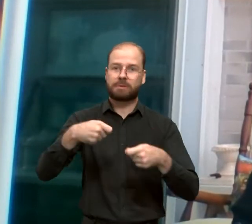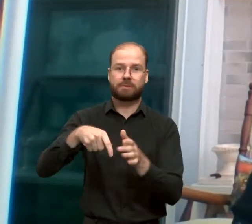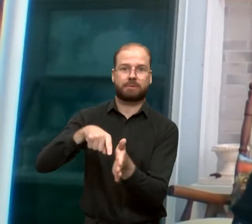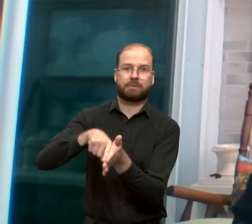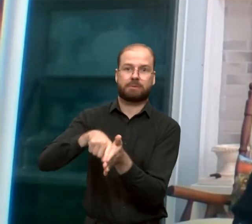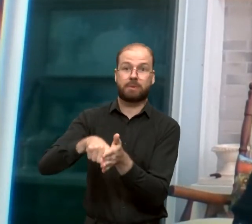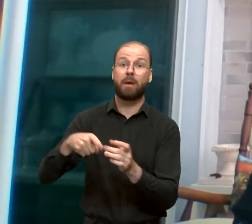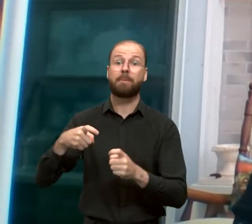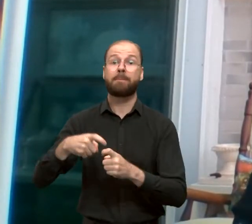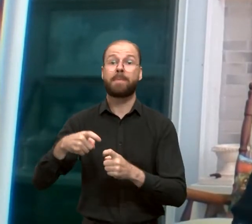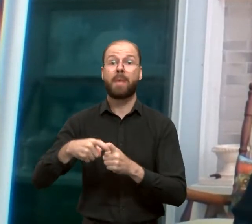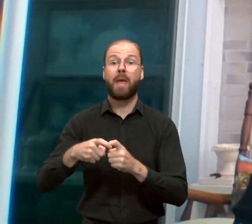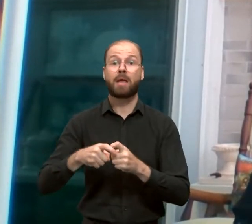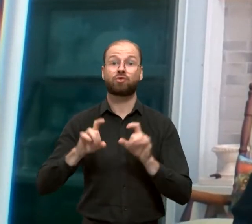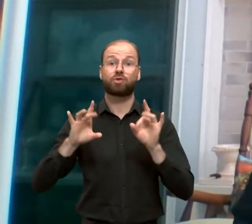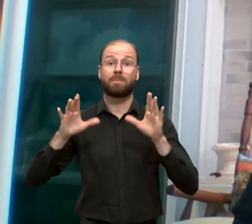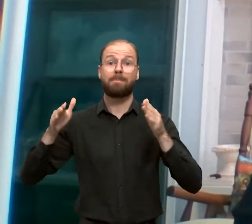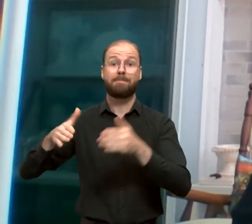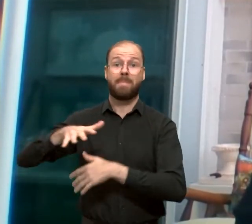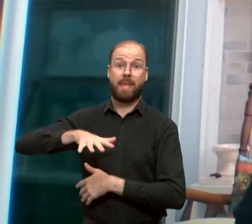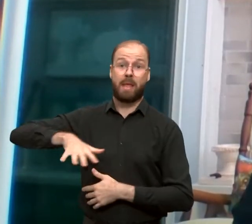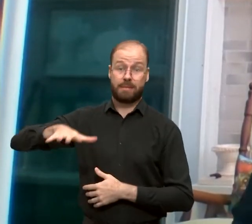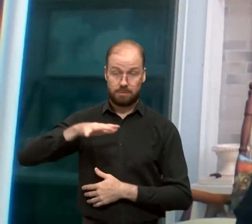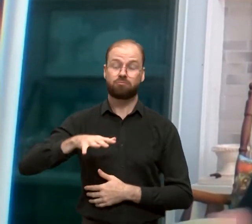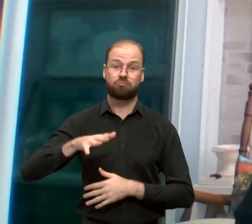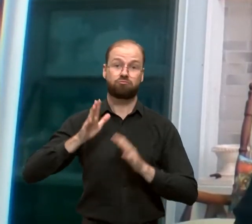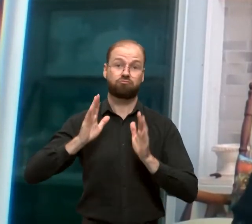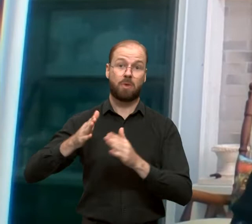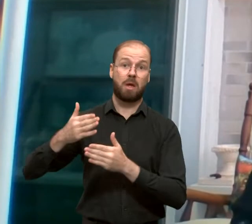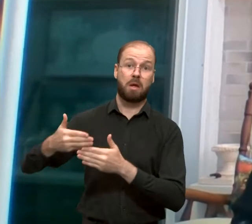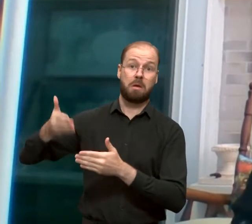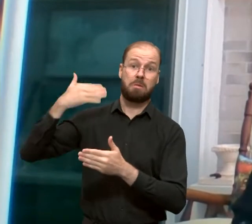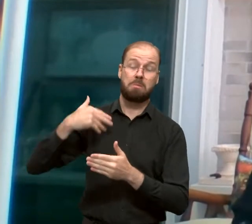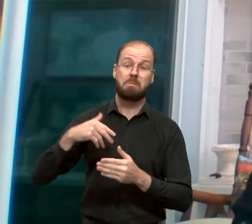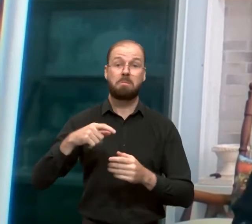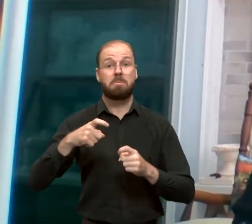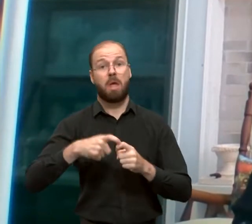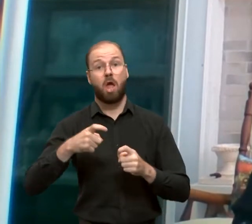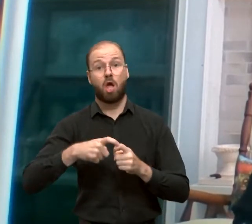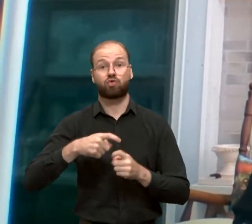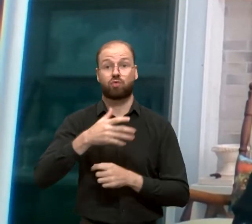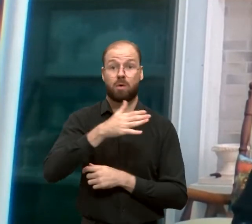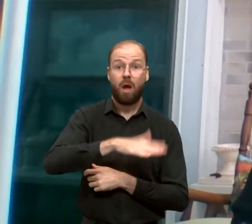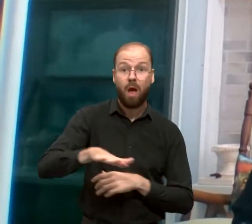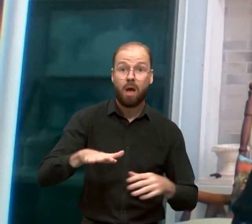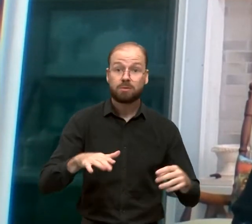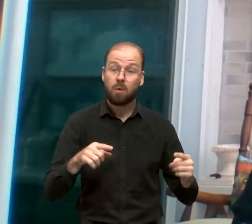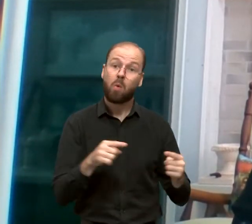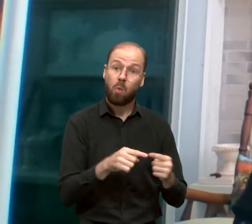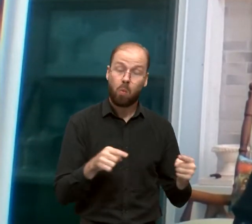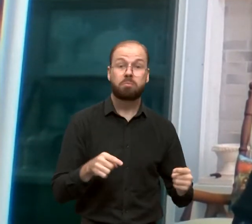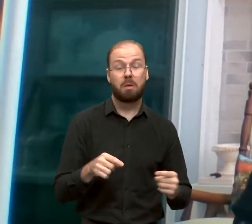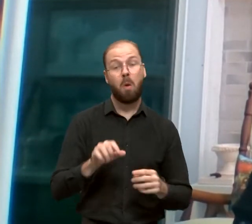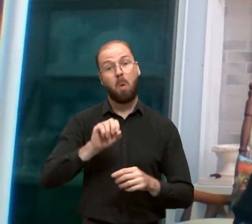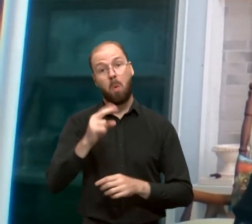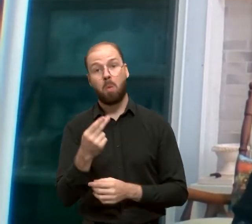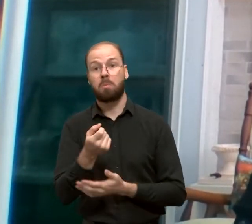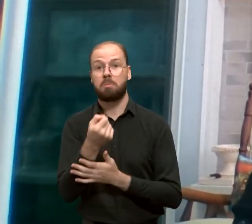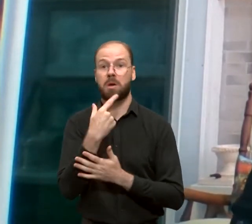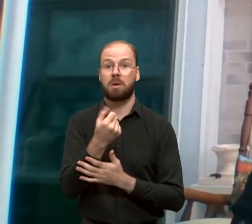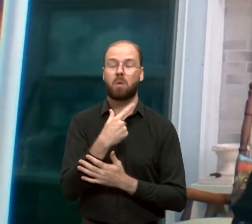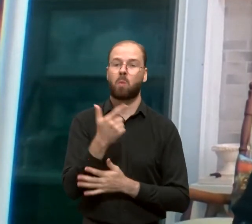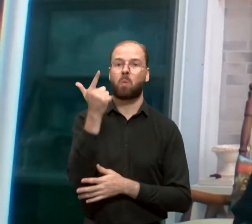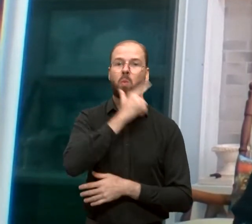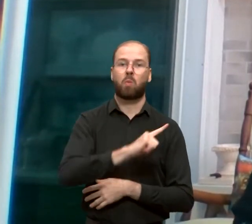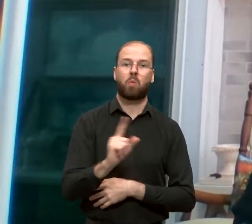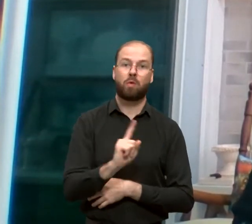médico especialista, já que foi tentado, talvez pelo pediatra, algumas medicações sem sucesso. Porque a gente tem que saber o